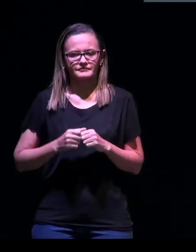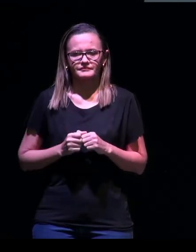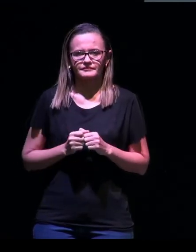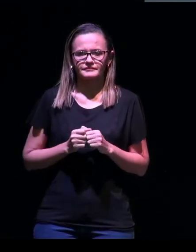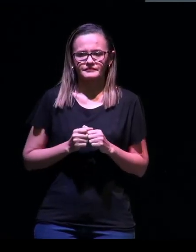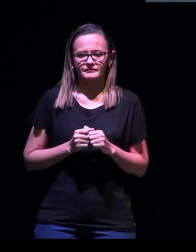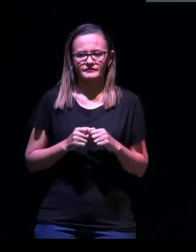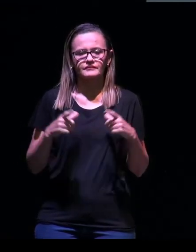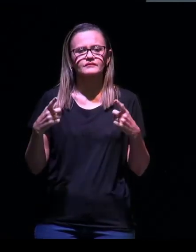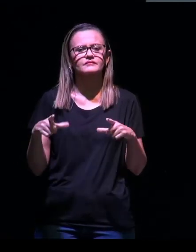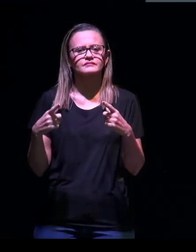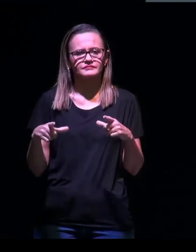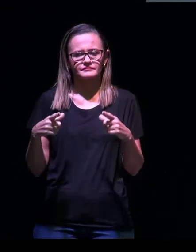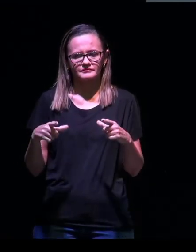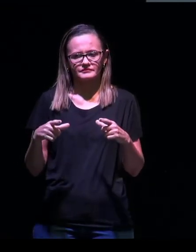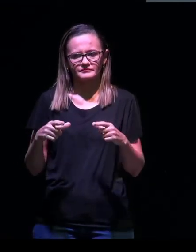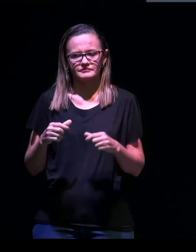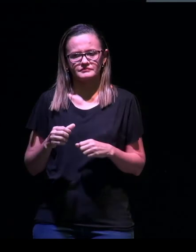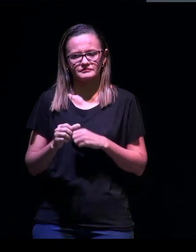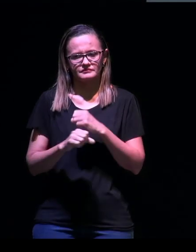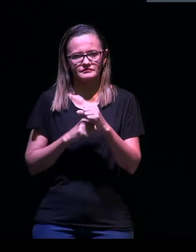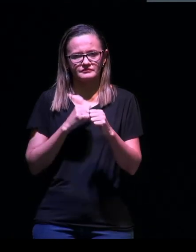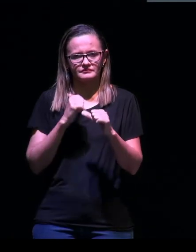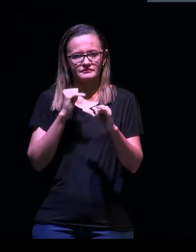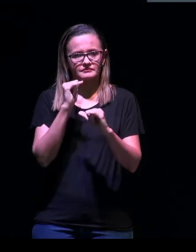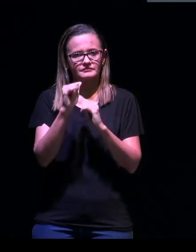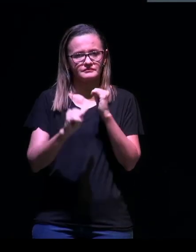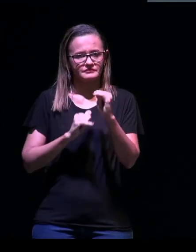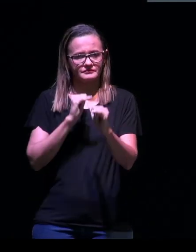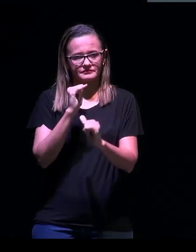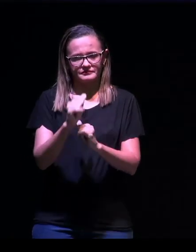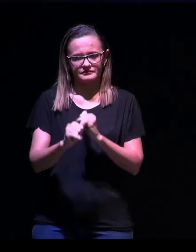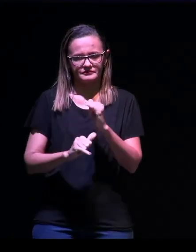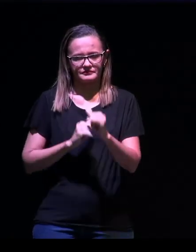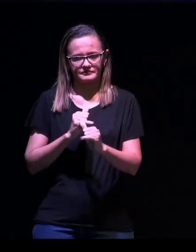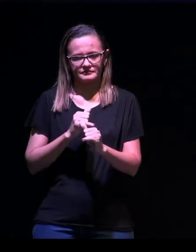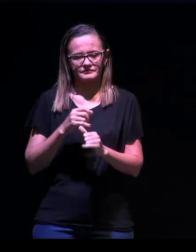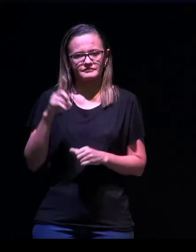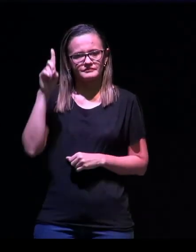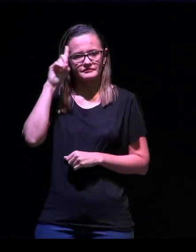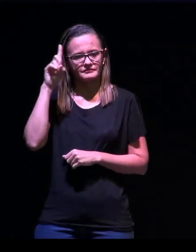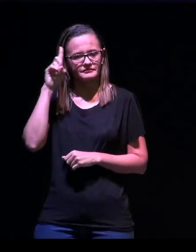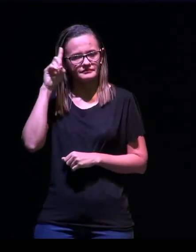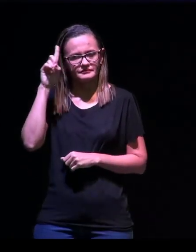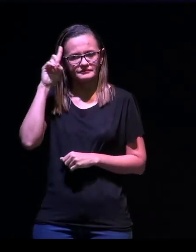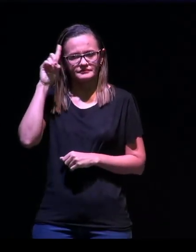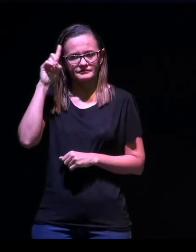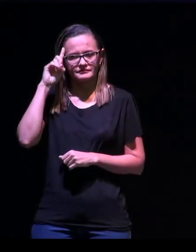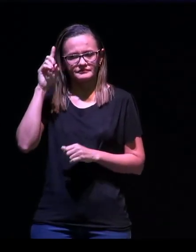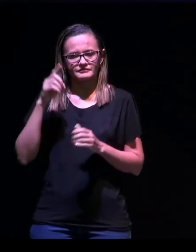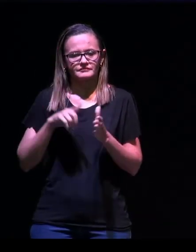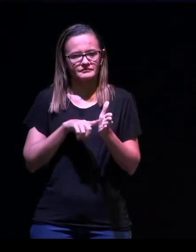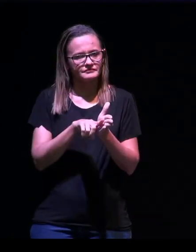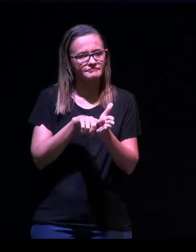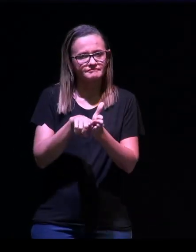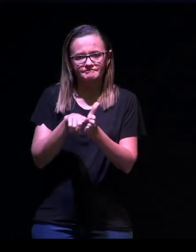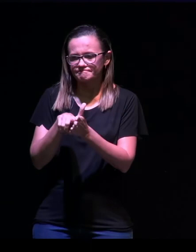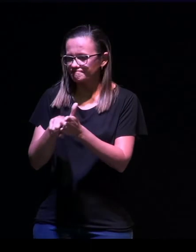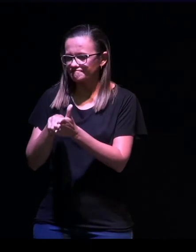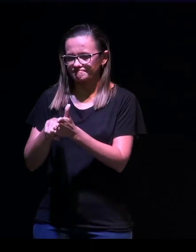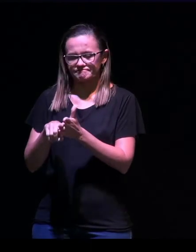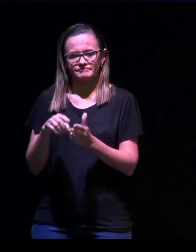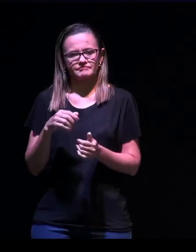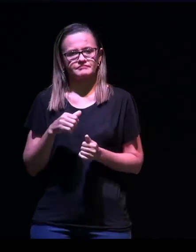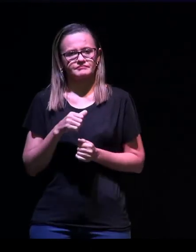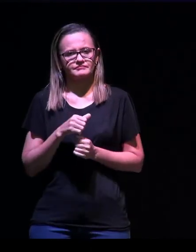Onde que está isso? Na internet, que você navega todo dia para ver não sei o que, não sei o que, não sei o que mais, e não pergunta sobre os